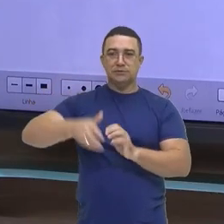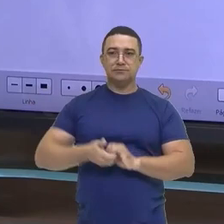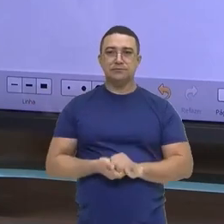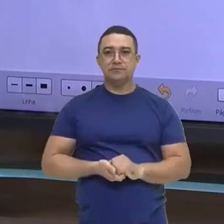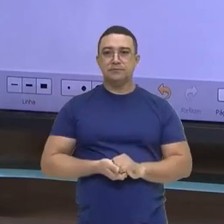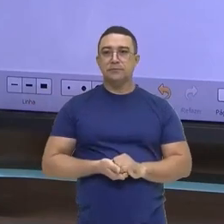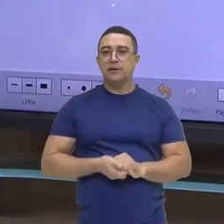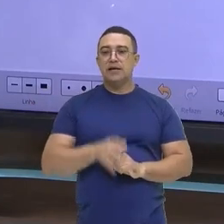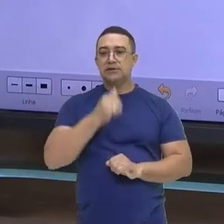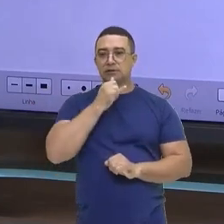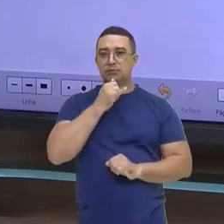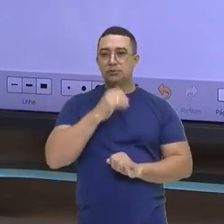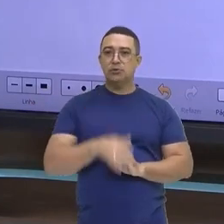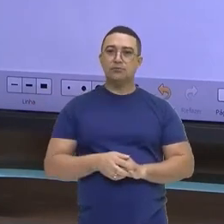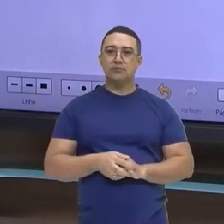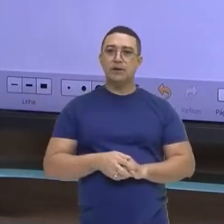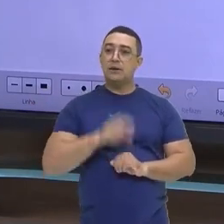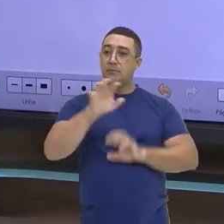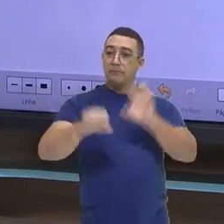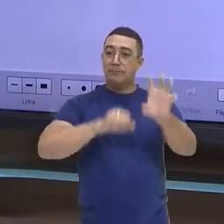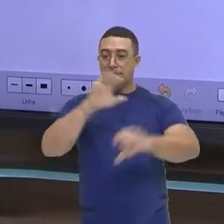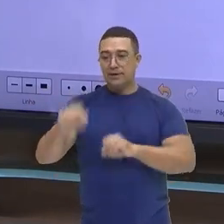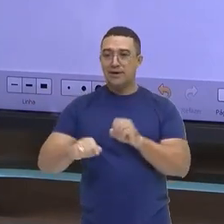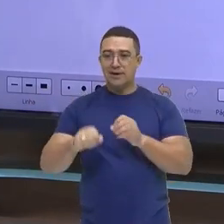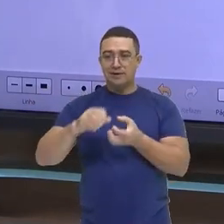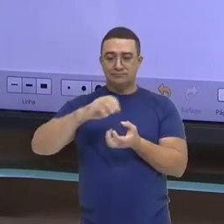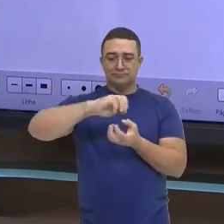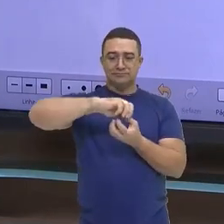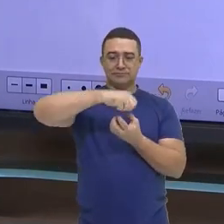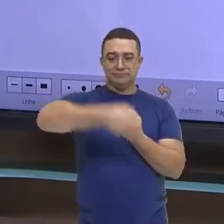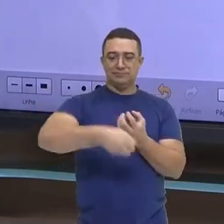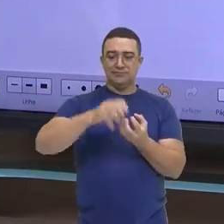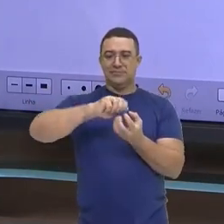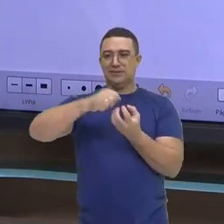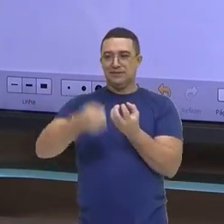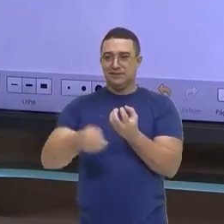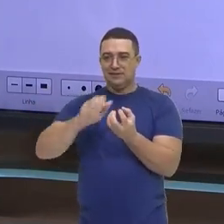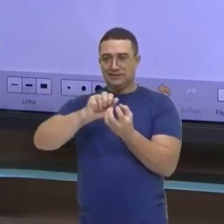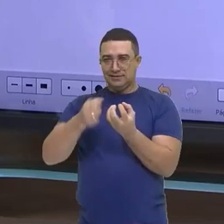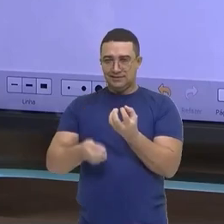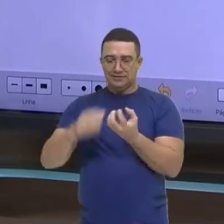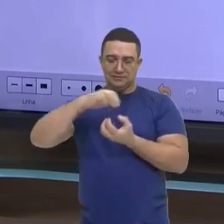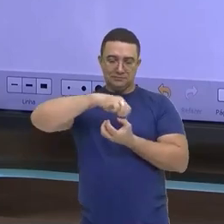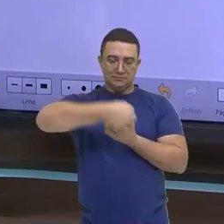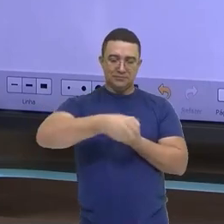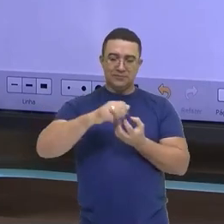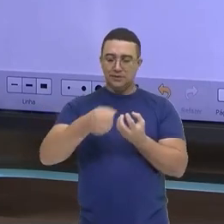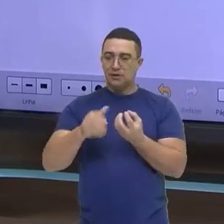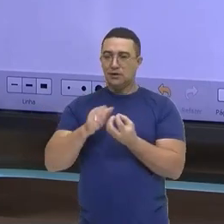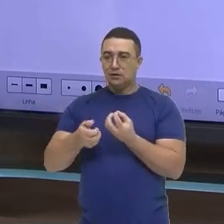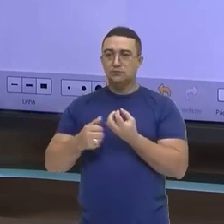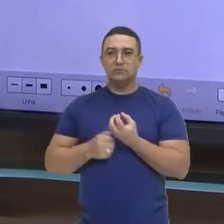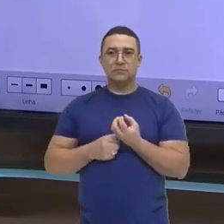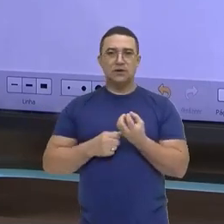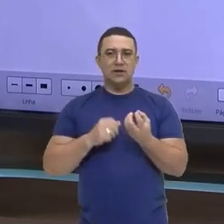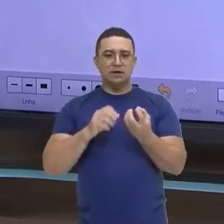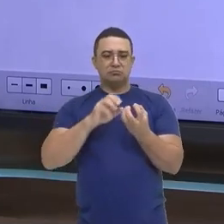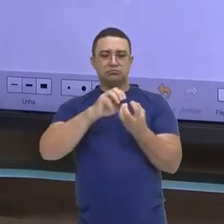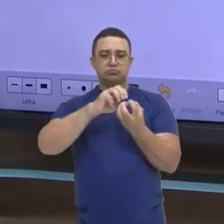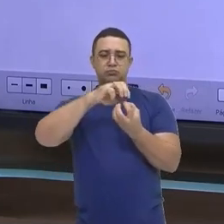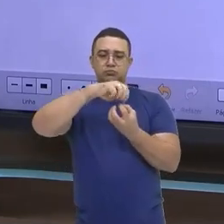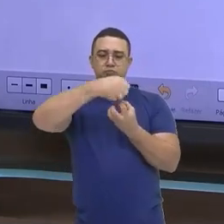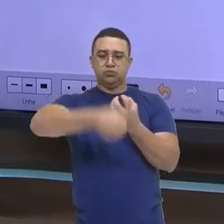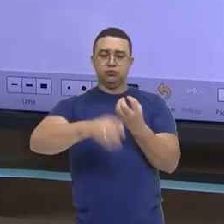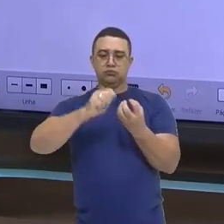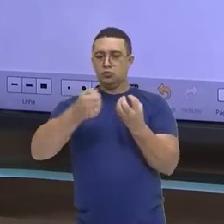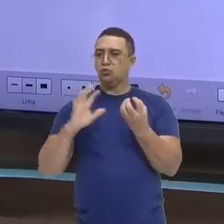se eu pegasse, por exemplo, uma tangerina, né, uma fruta, peguei ali uma tangerina, começasse a descascar ela, e aí tirasse toda